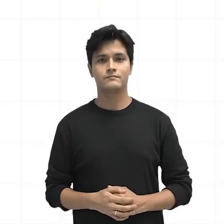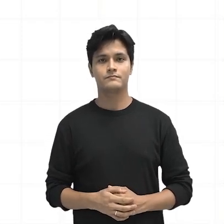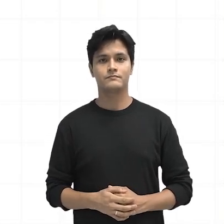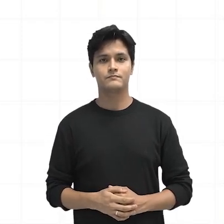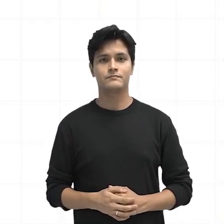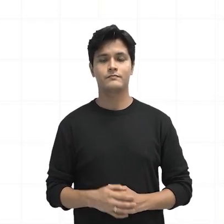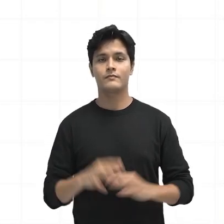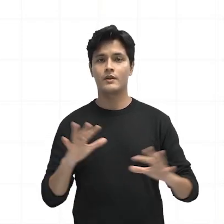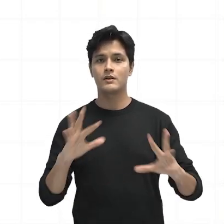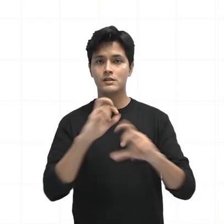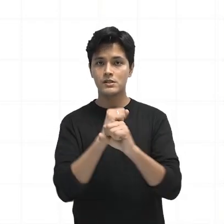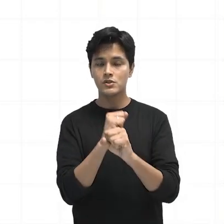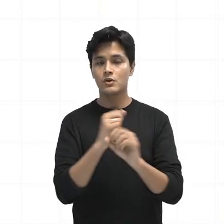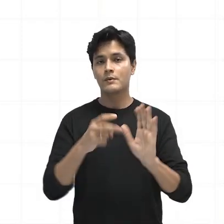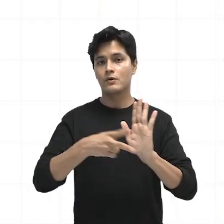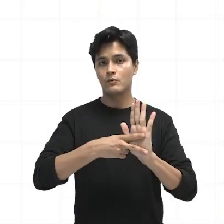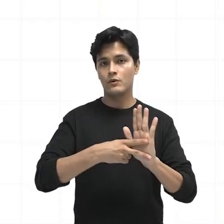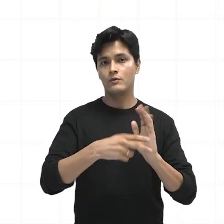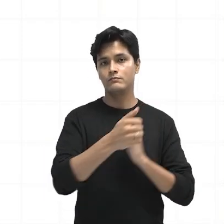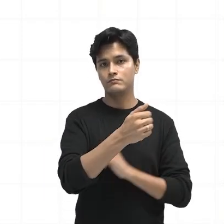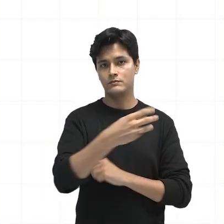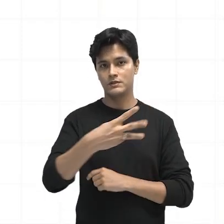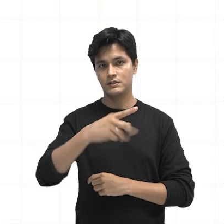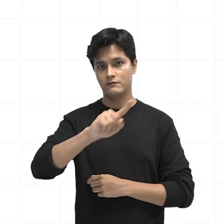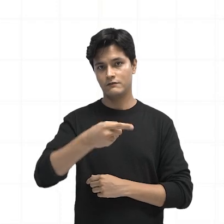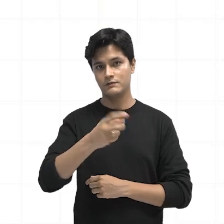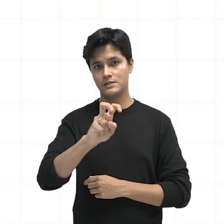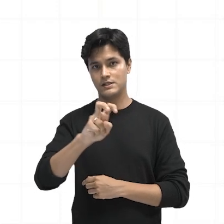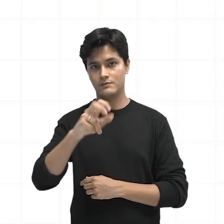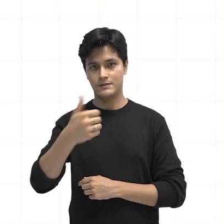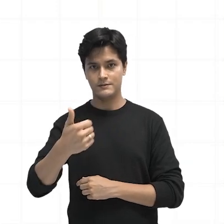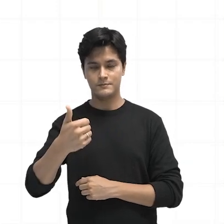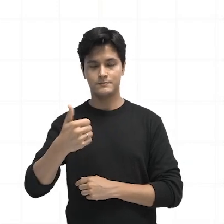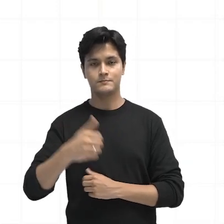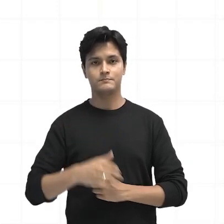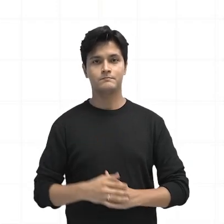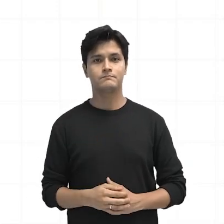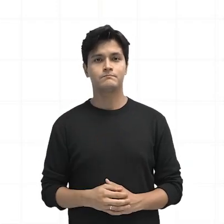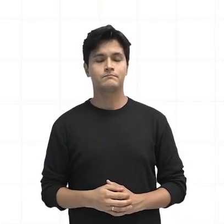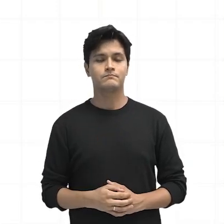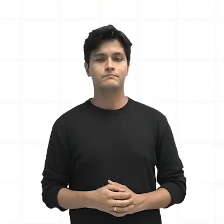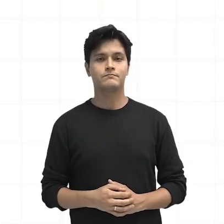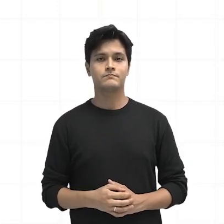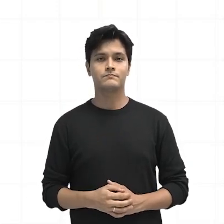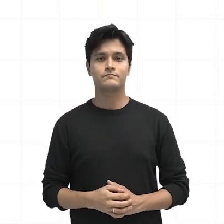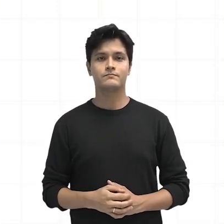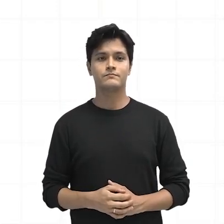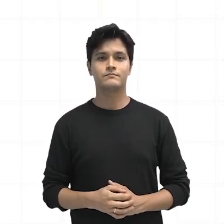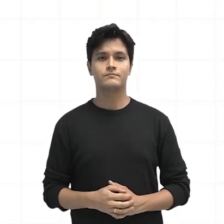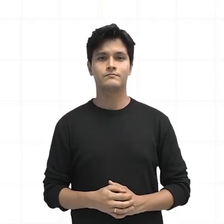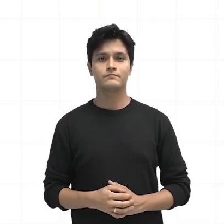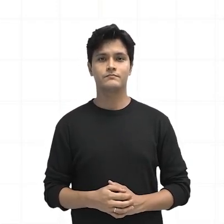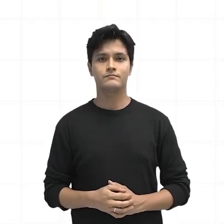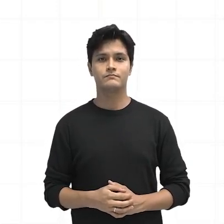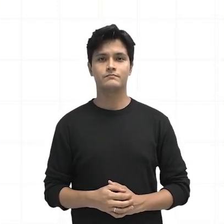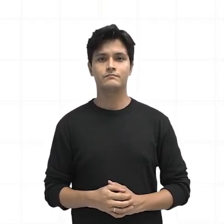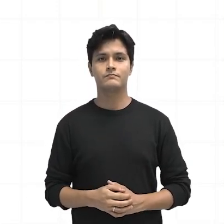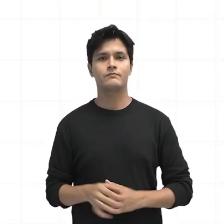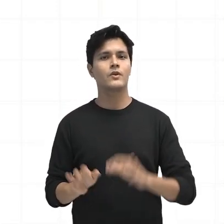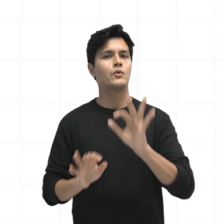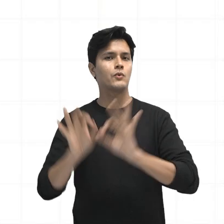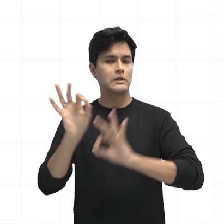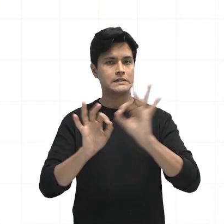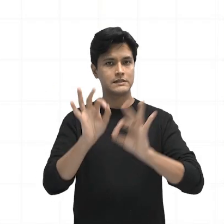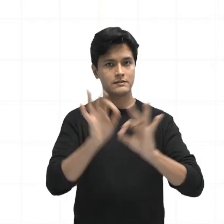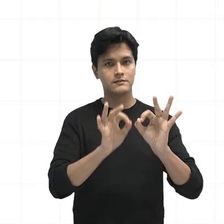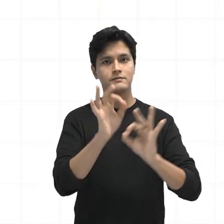essa soma seria igual a 13,51. Turma, esse lance de você organizar as